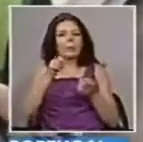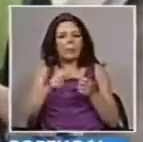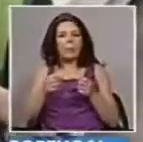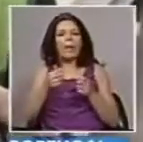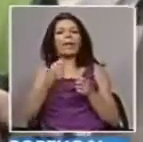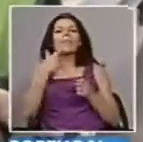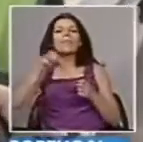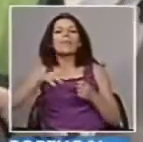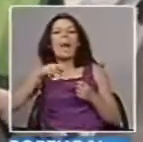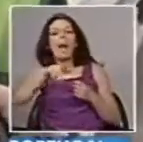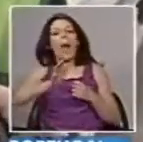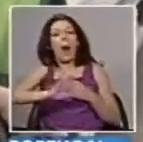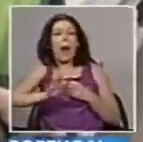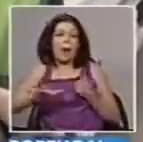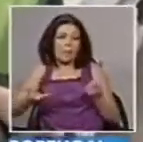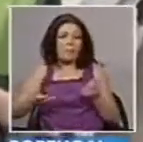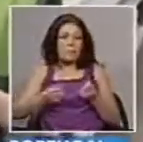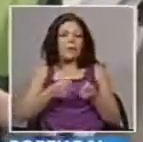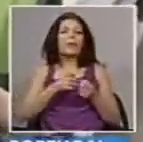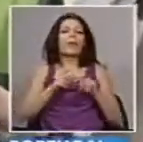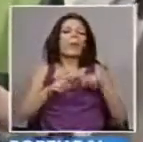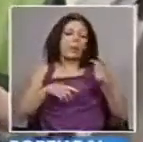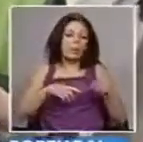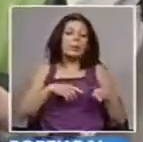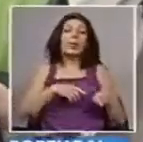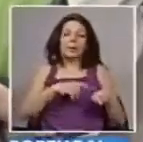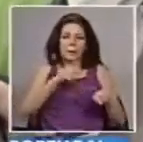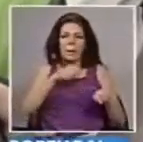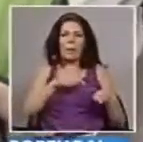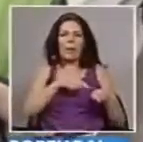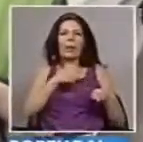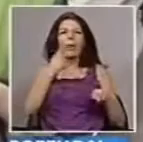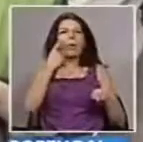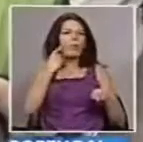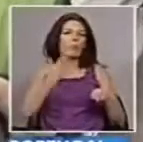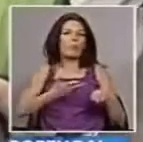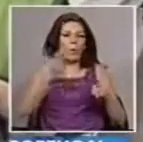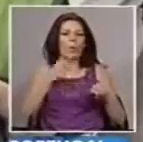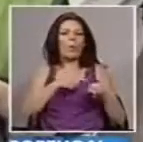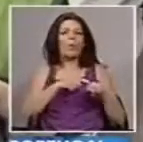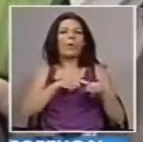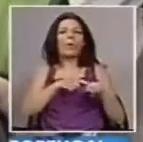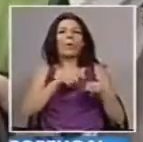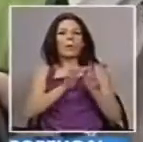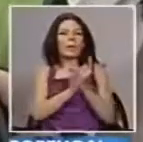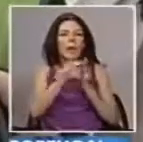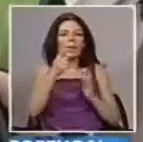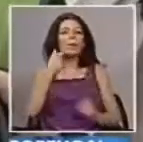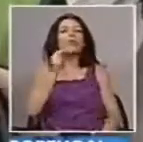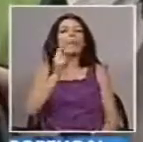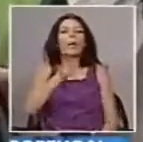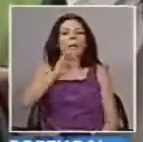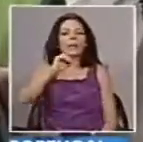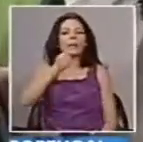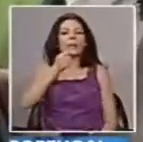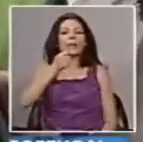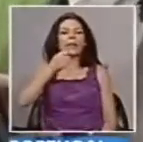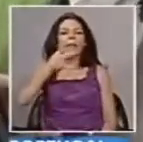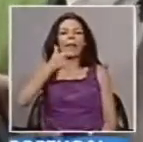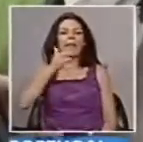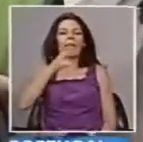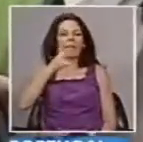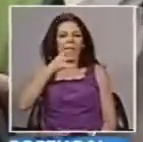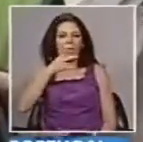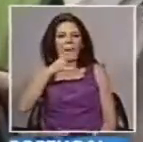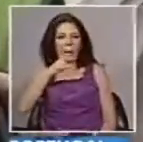utilizar menos sal. E a outra que está bem agora conhecida, se lo mira na internet, stevia, é uma